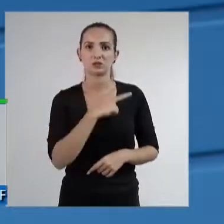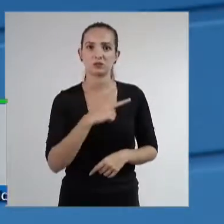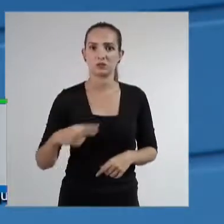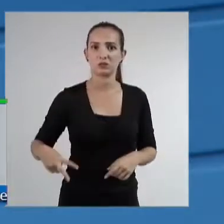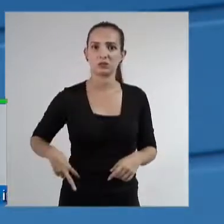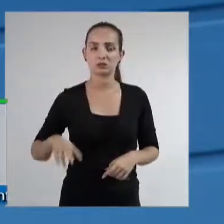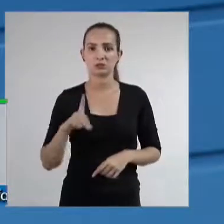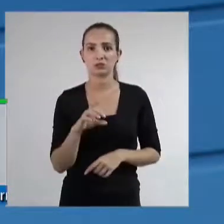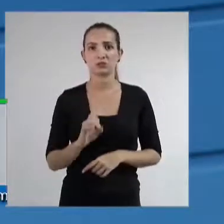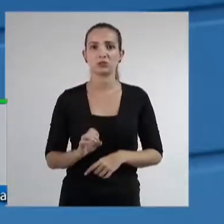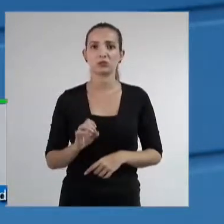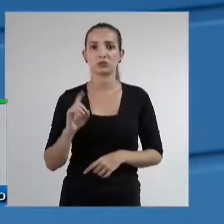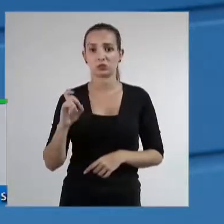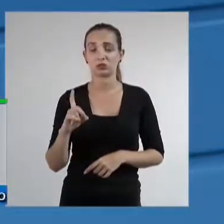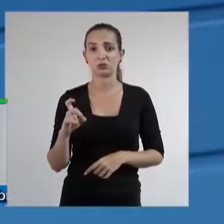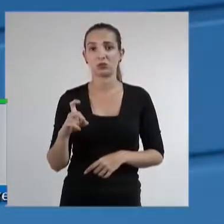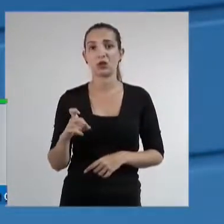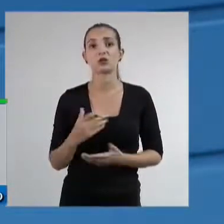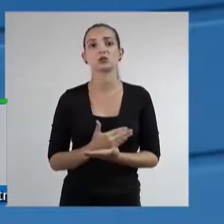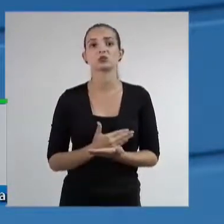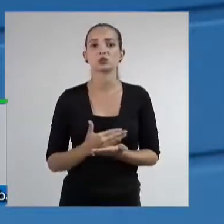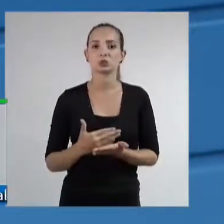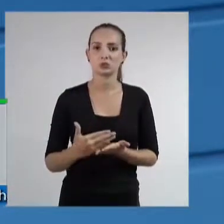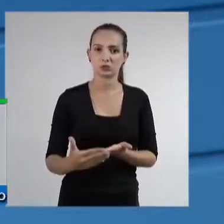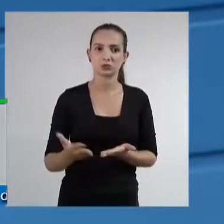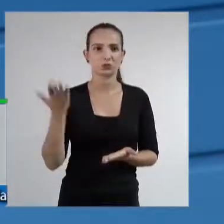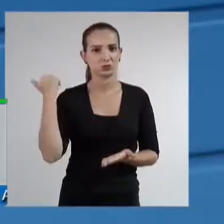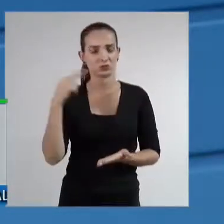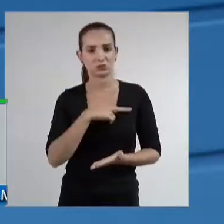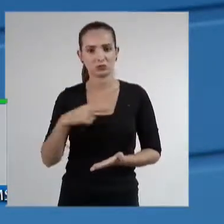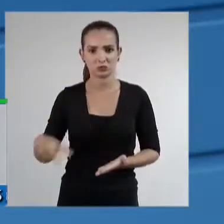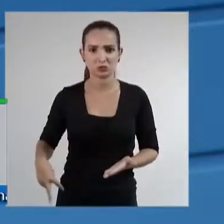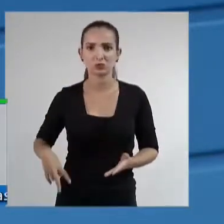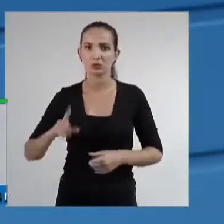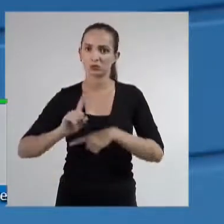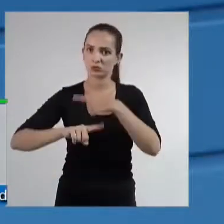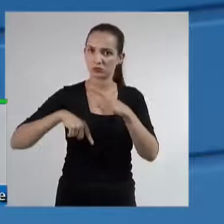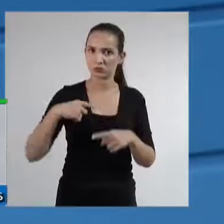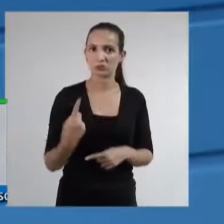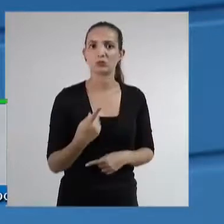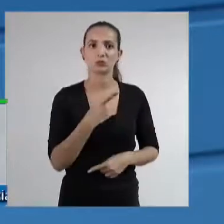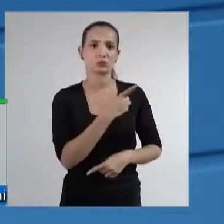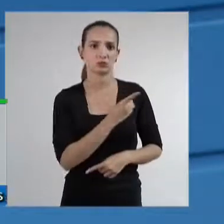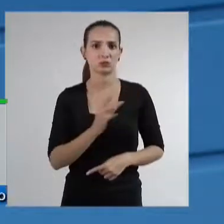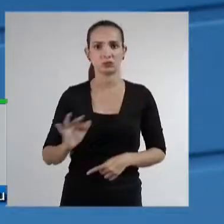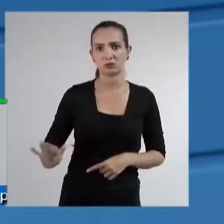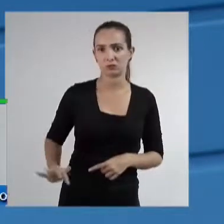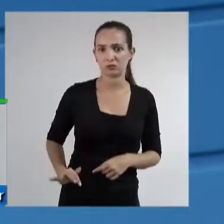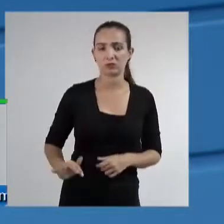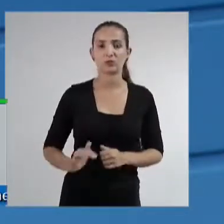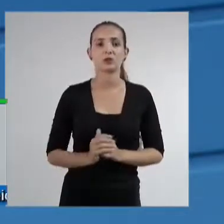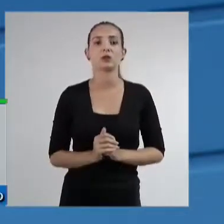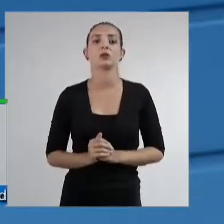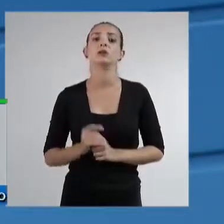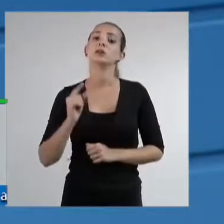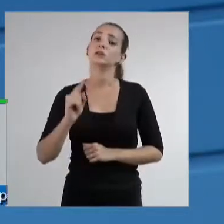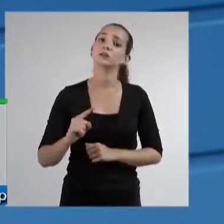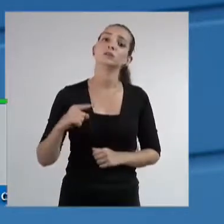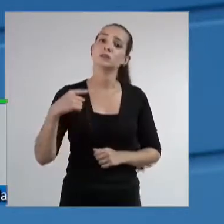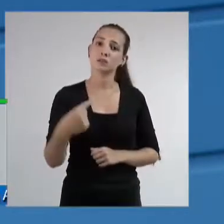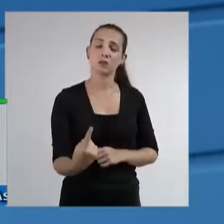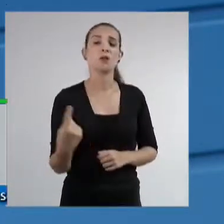Dourados, iniciando a sua carreira política como vereador, né, deputado federal,